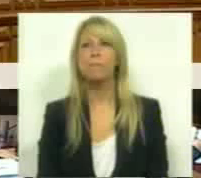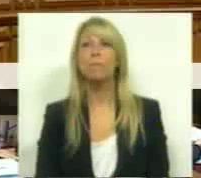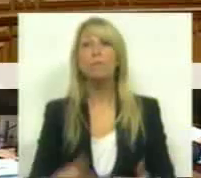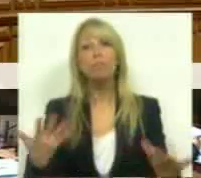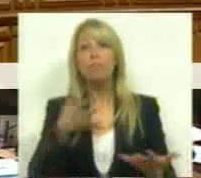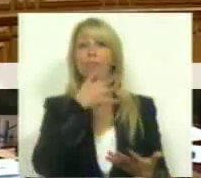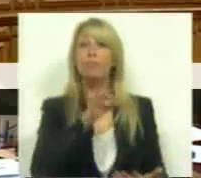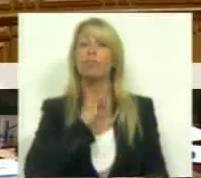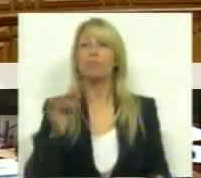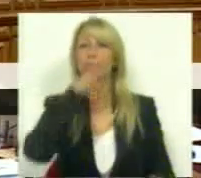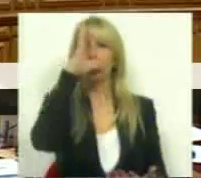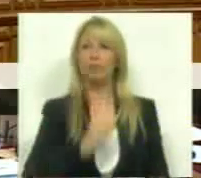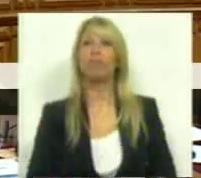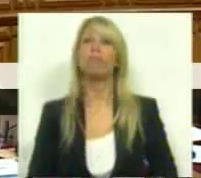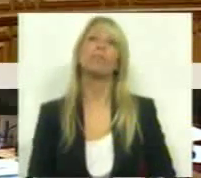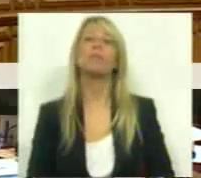Tem a palavra o Sr. Primeiro-Ministro.